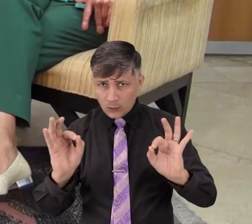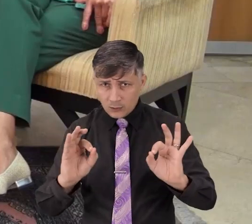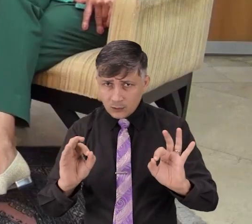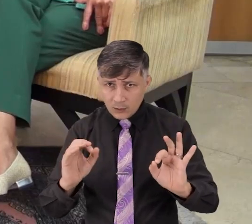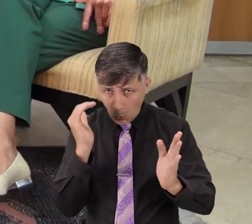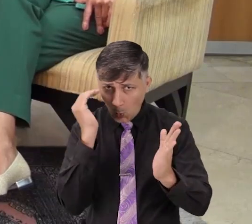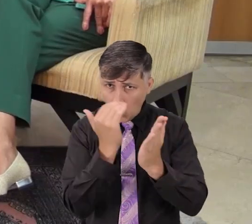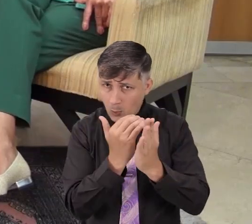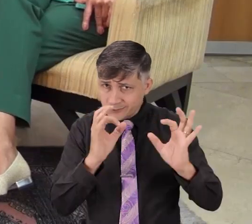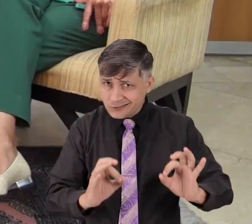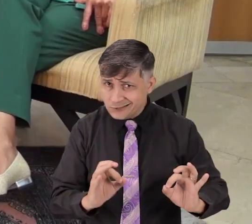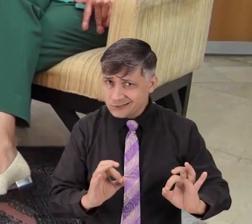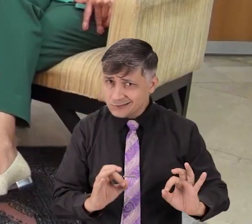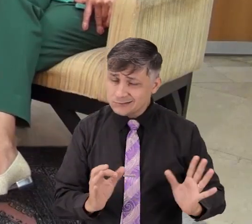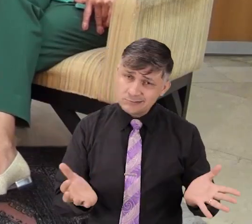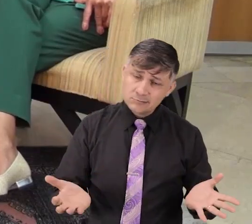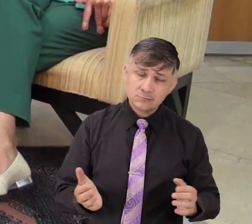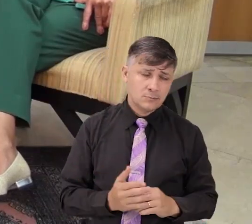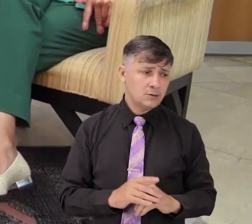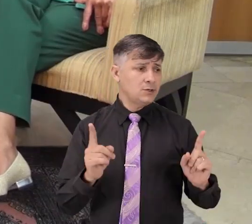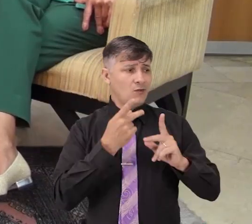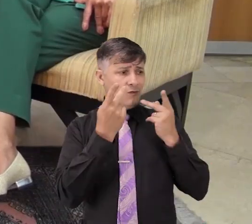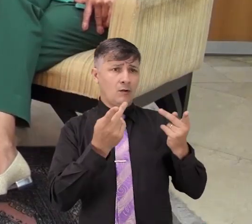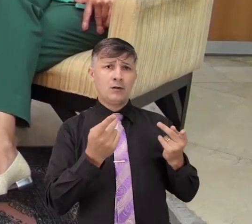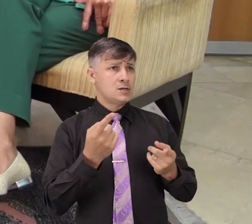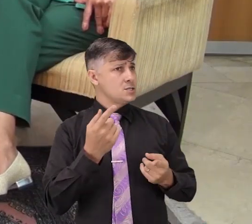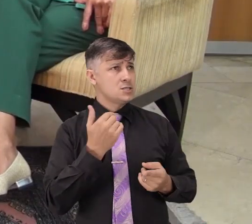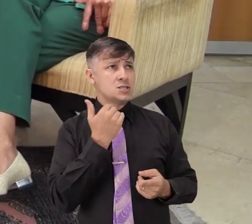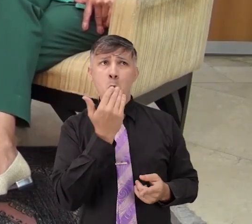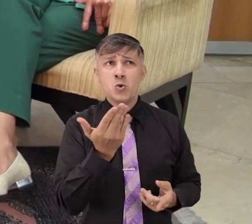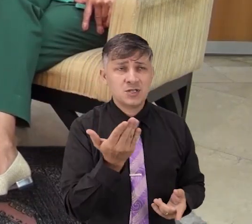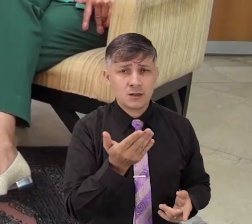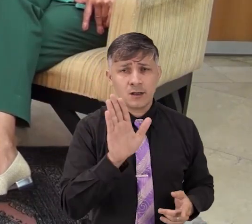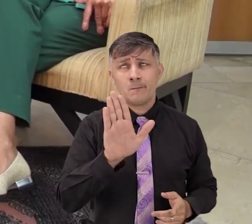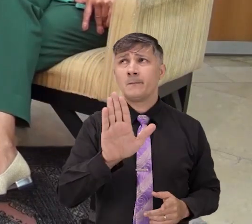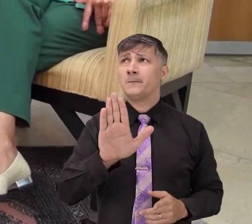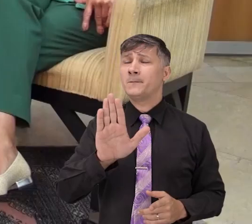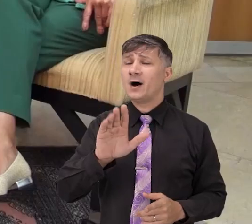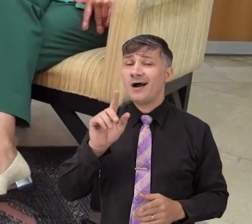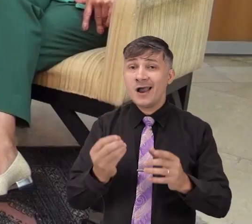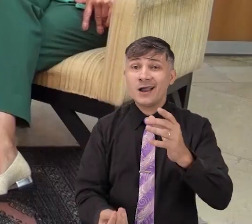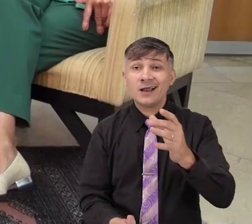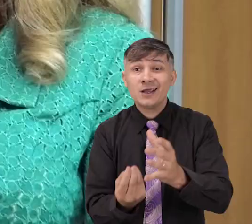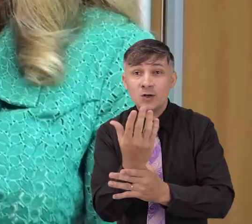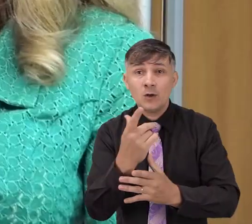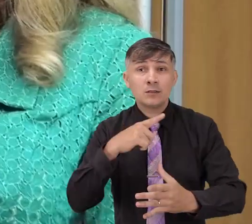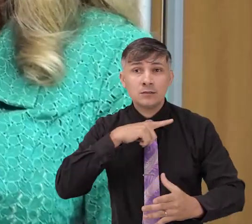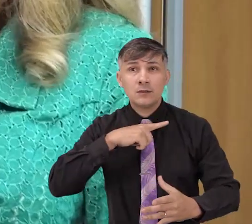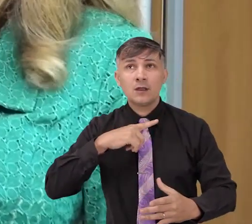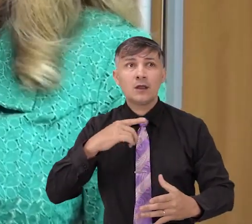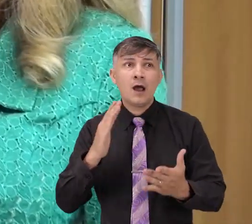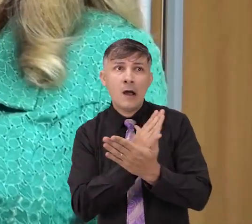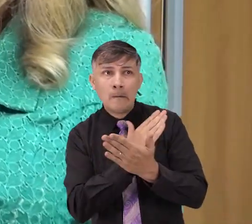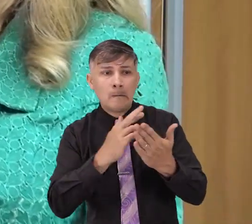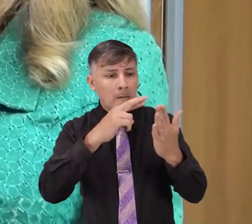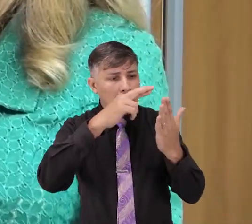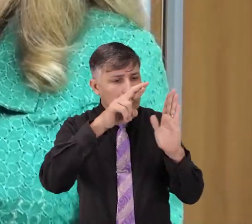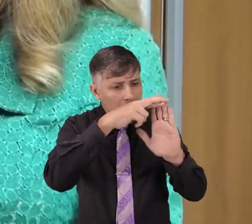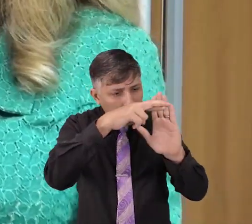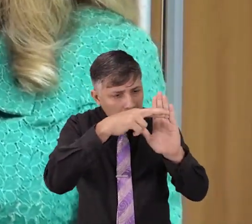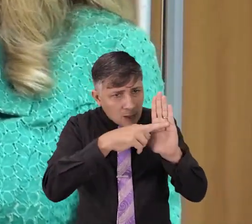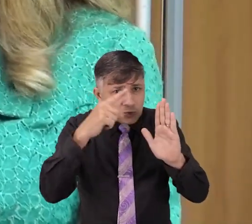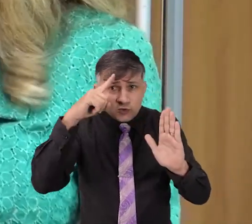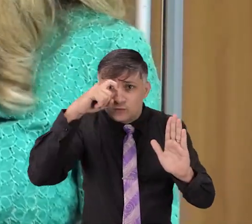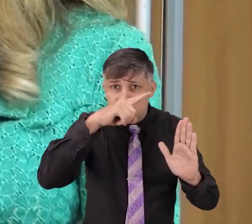sucesso. Não, elas. Não estou dizendo que elas não tenham sucesso, mas elas foram criadas dificuldades para que elas